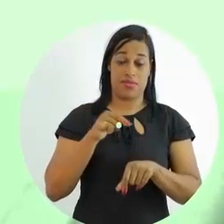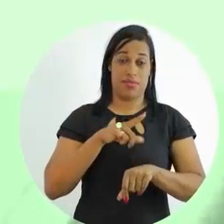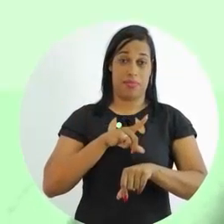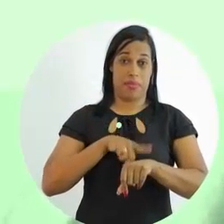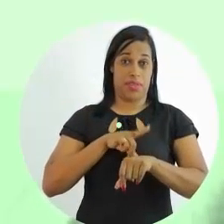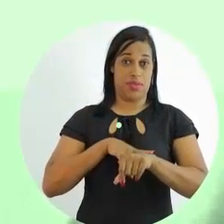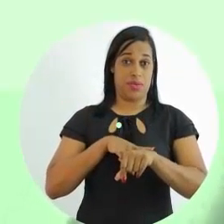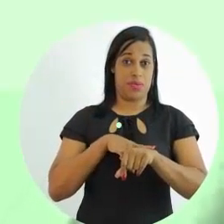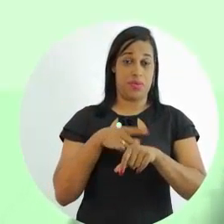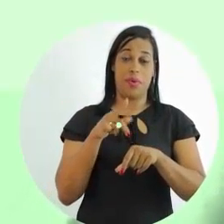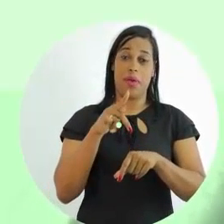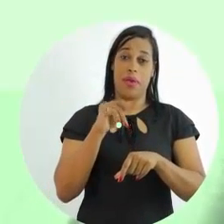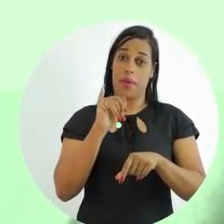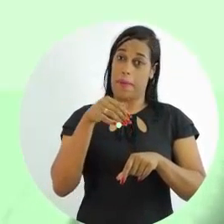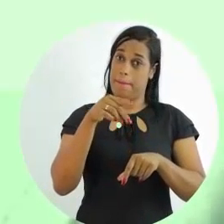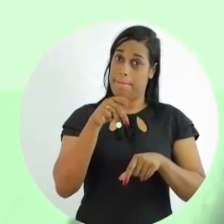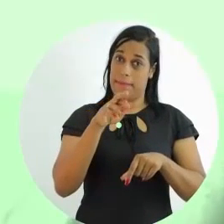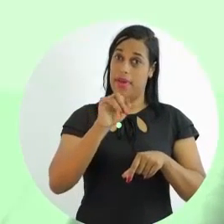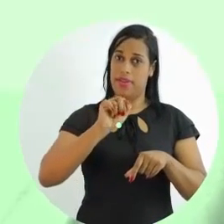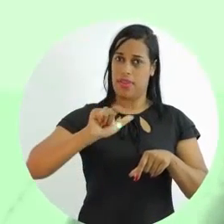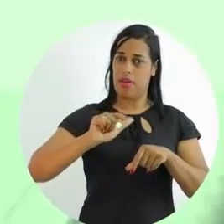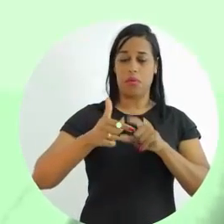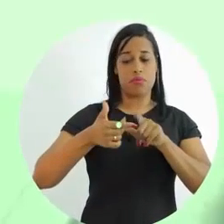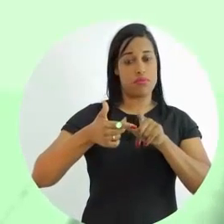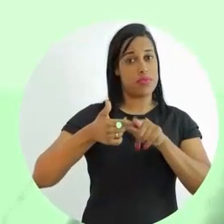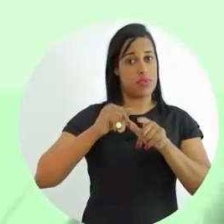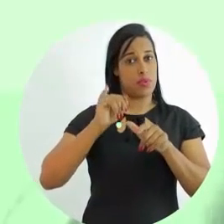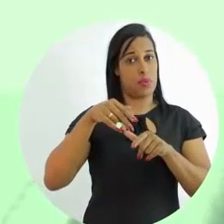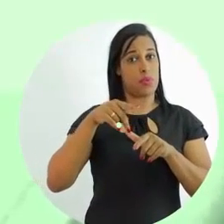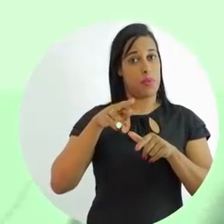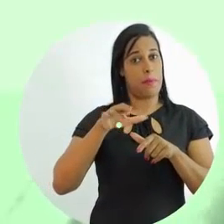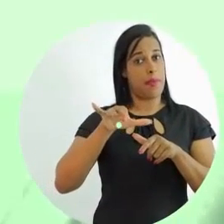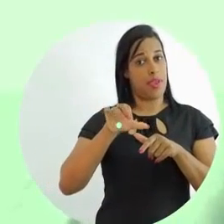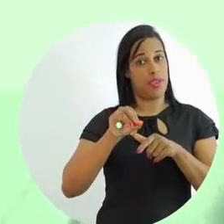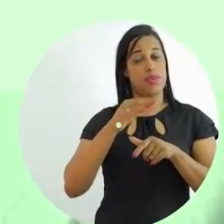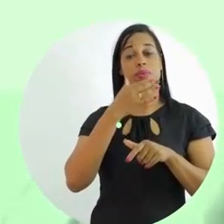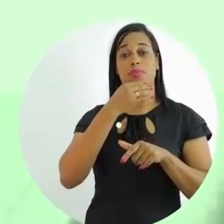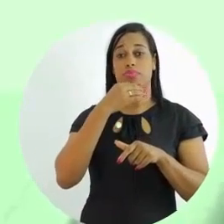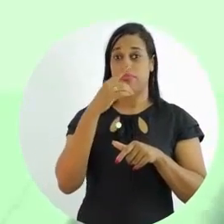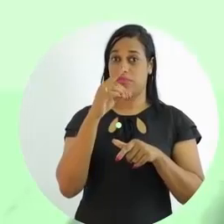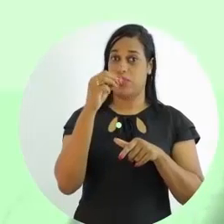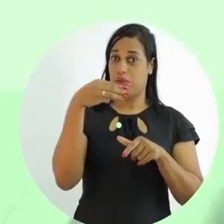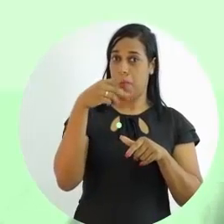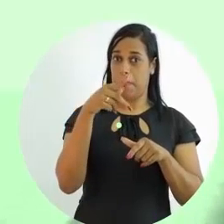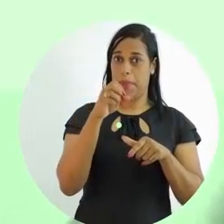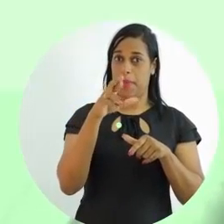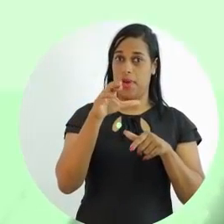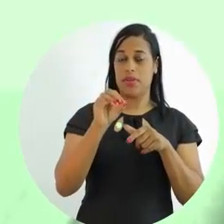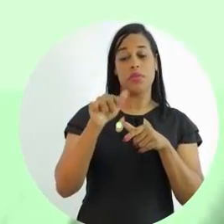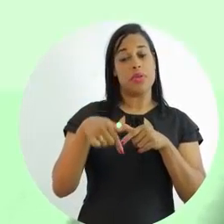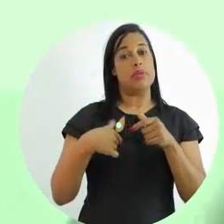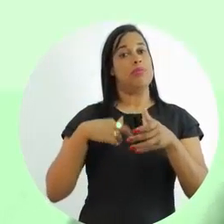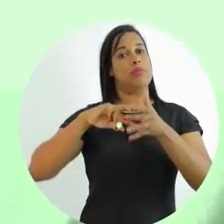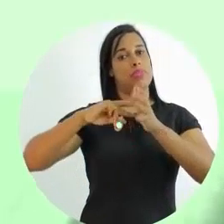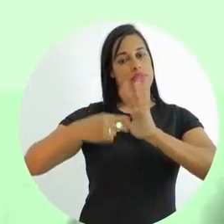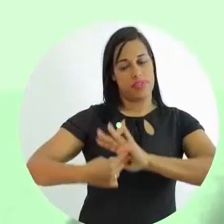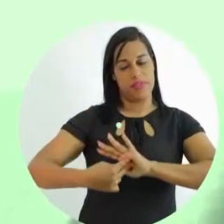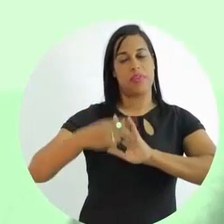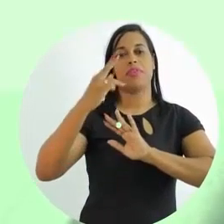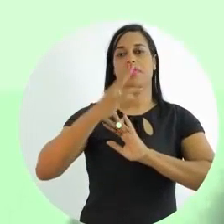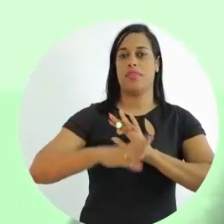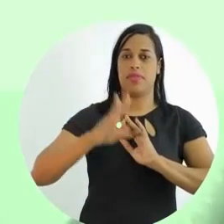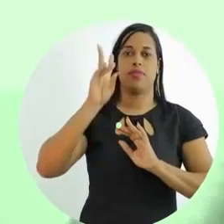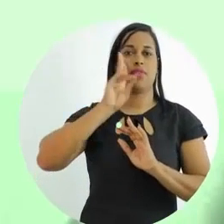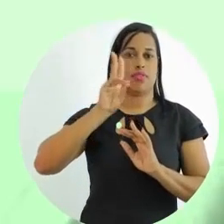período imperial, principalmente o Segundo Império com Pedro II, é um momento bem significativo em